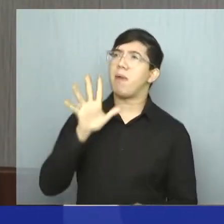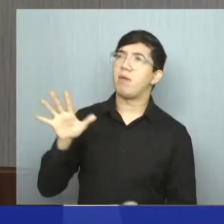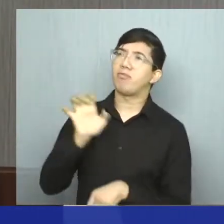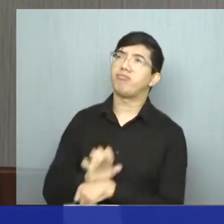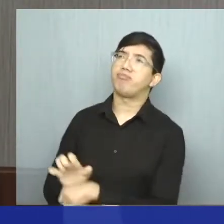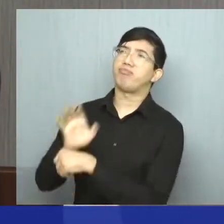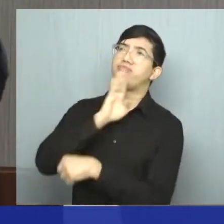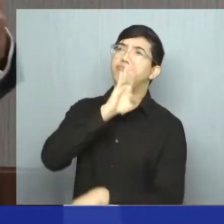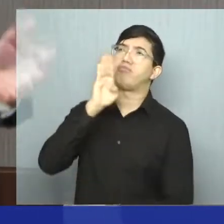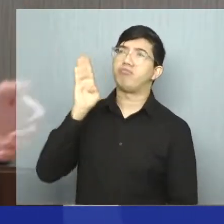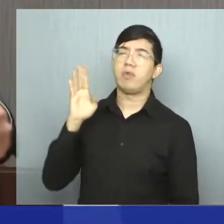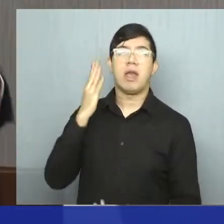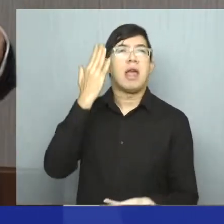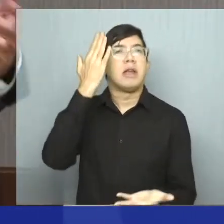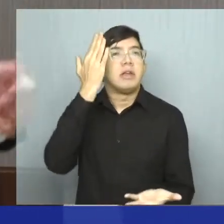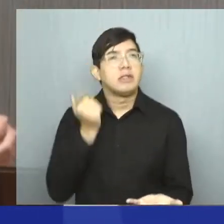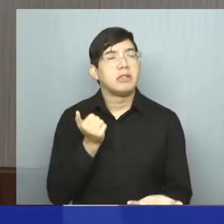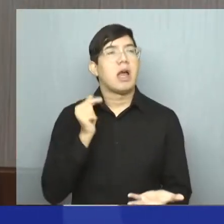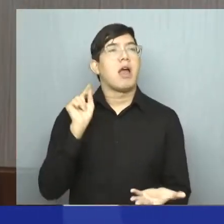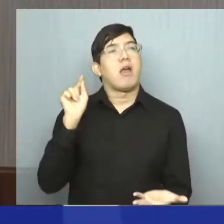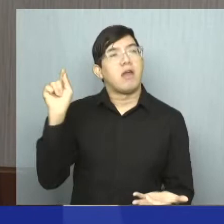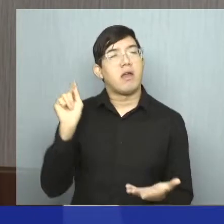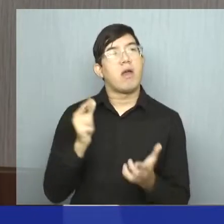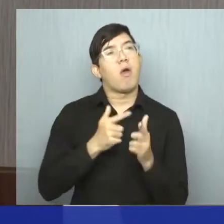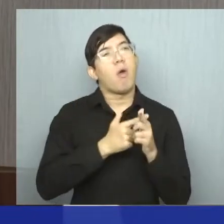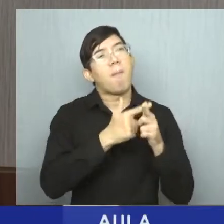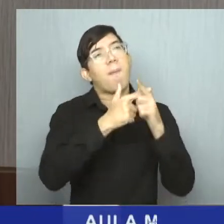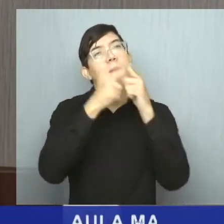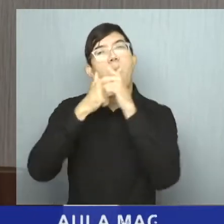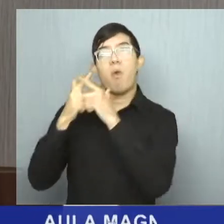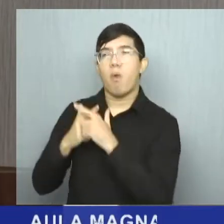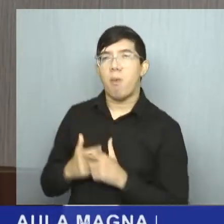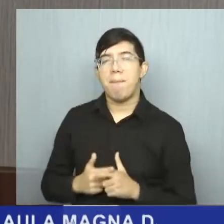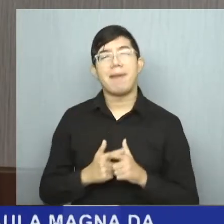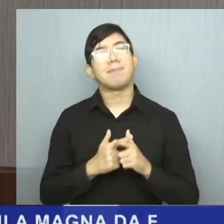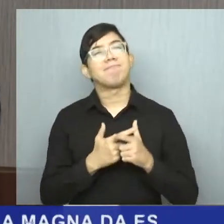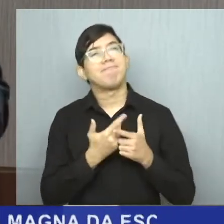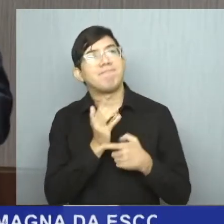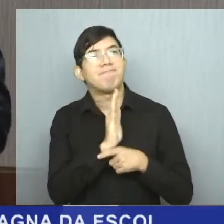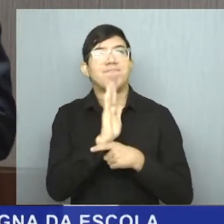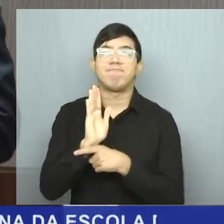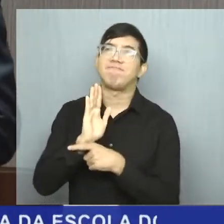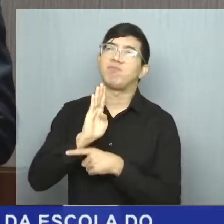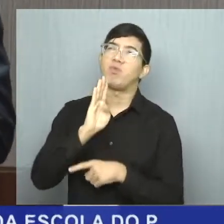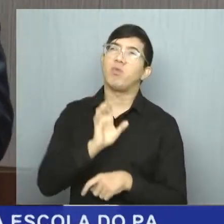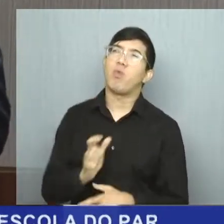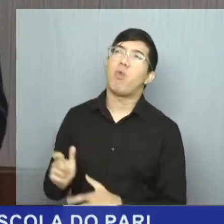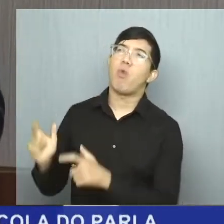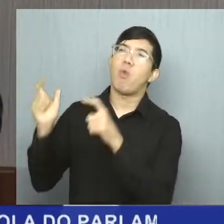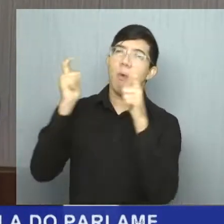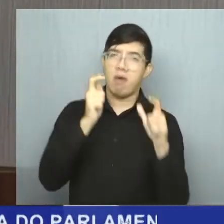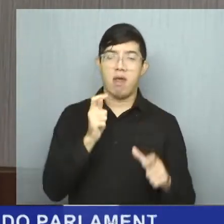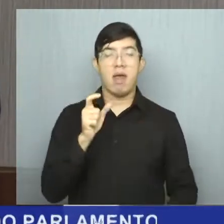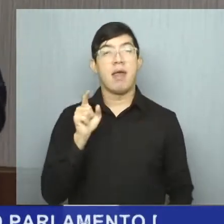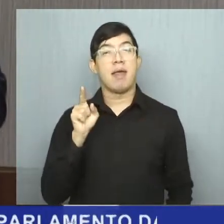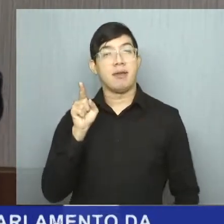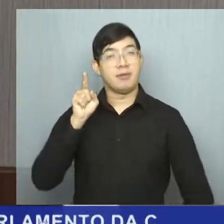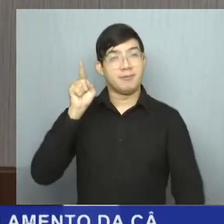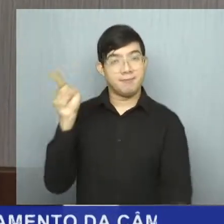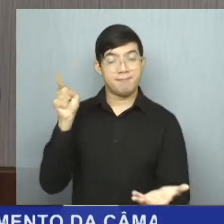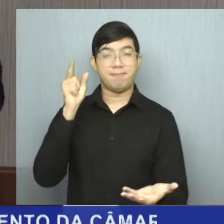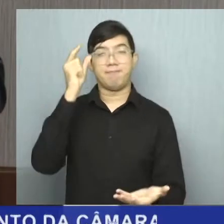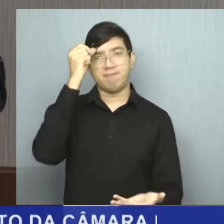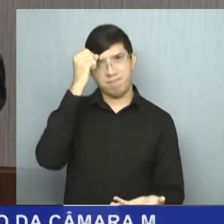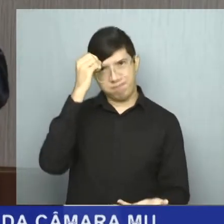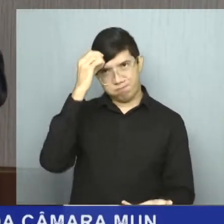sabemos das complexidades que existe nas cidades. Isso exige conhecimento,